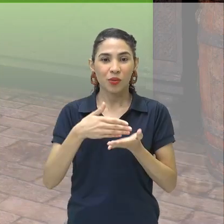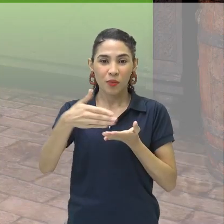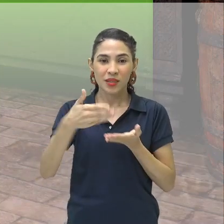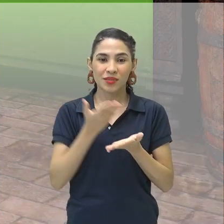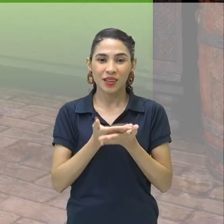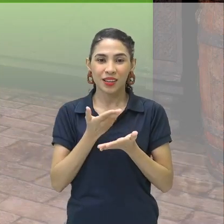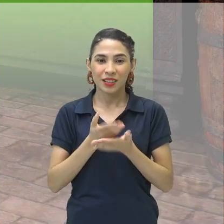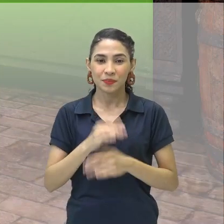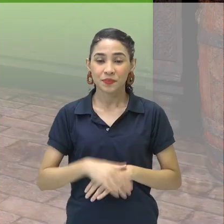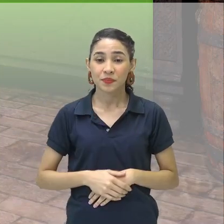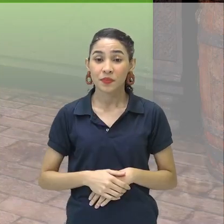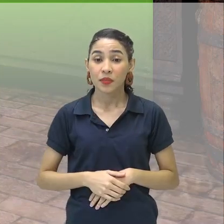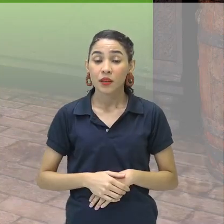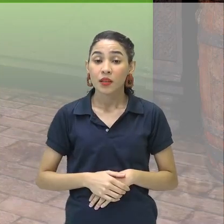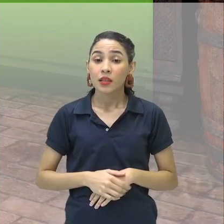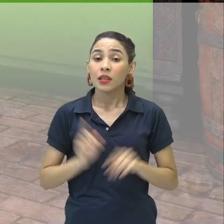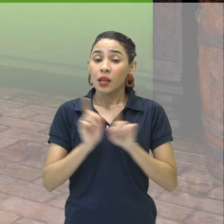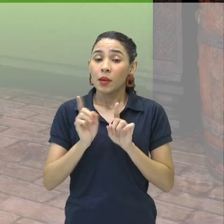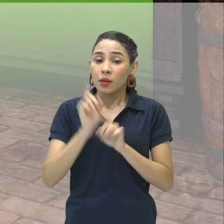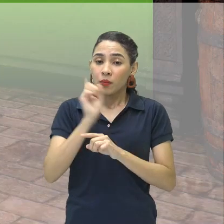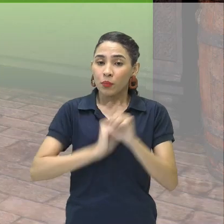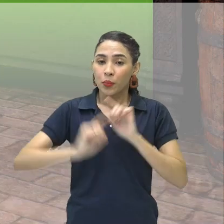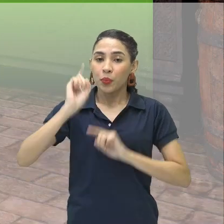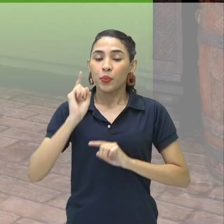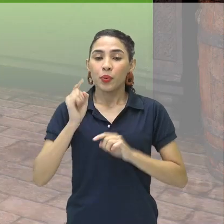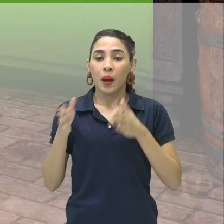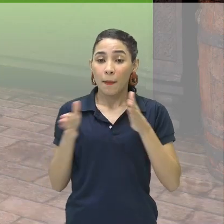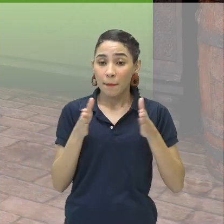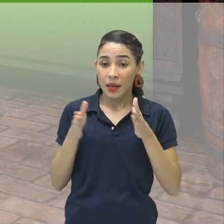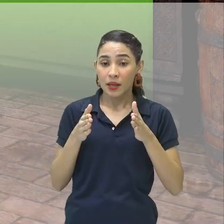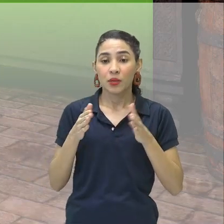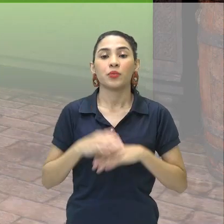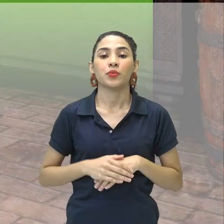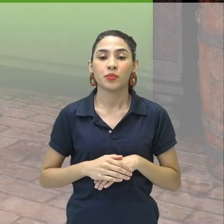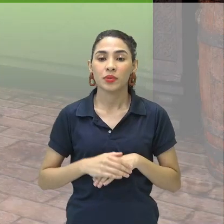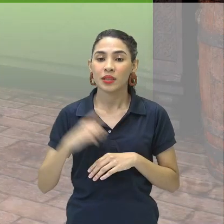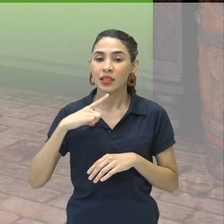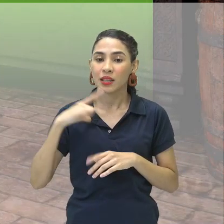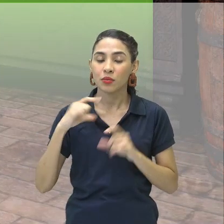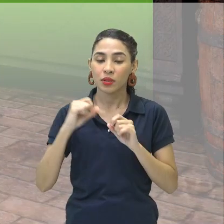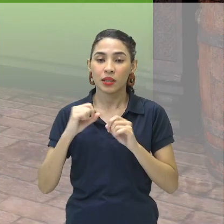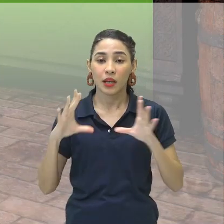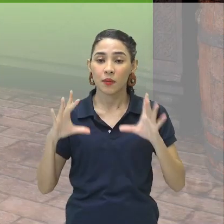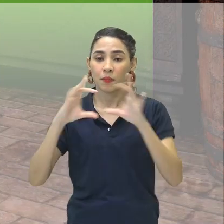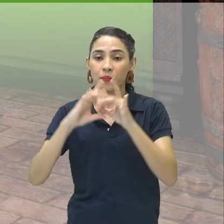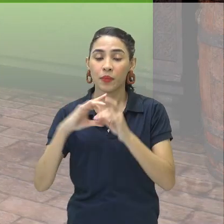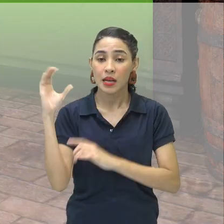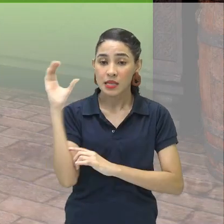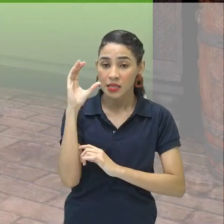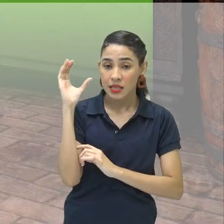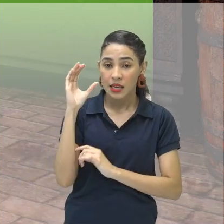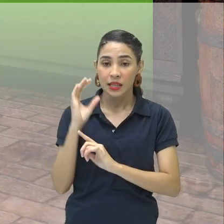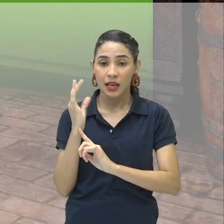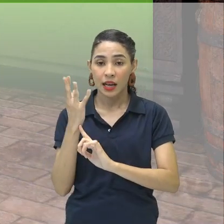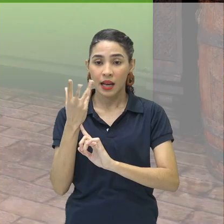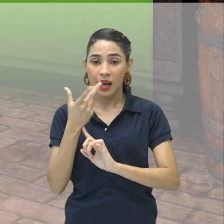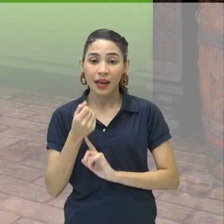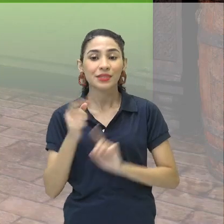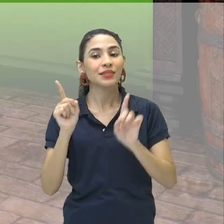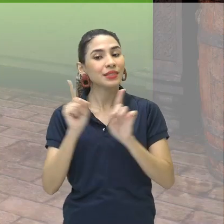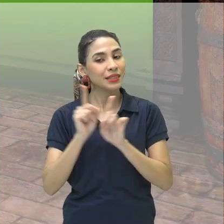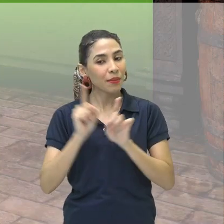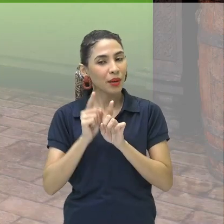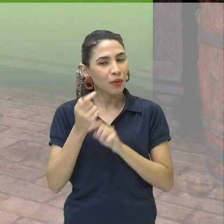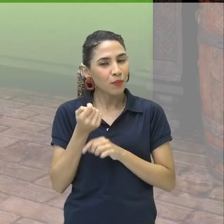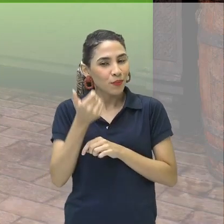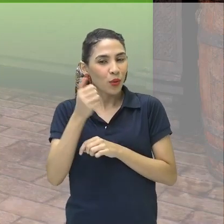aula, e que floresceu durante a Idade Média, reunindo a ciência, a arte e também um pouco